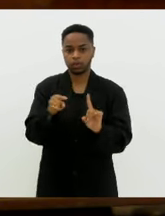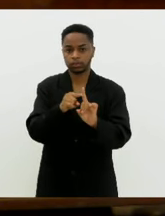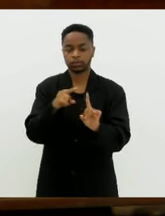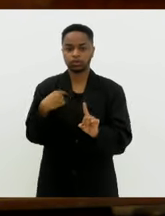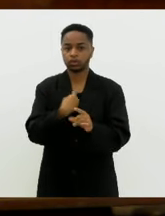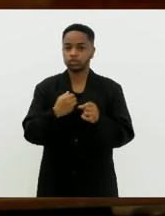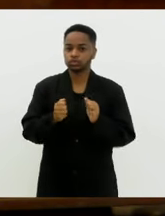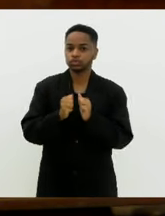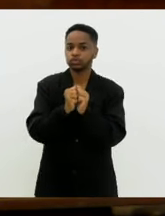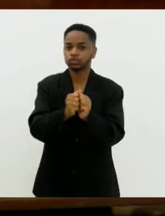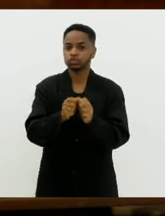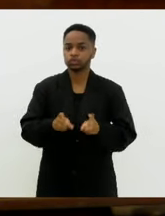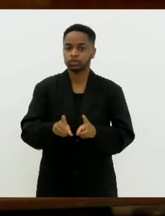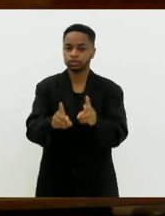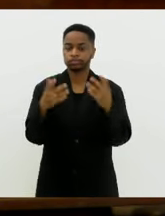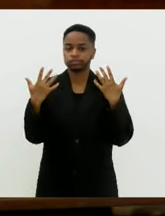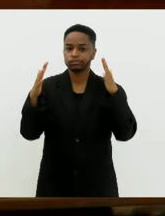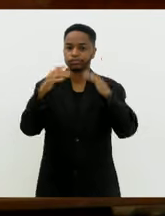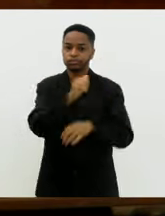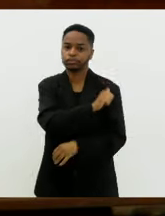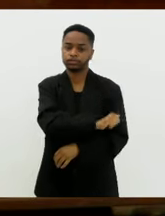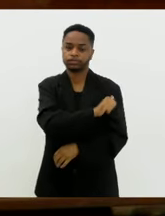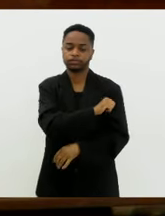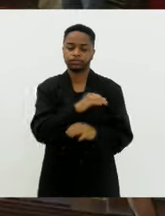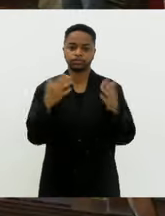nessa caminhada. Viva o Rio de Janeiro!